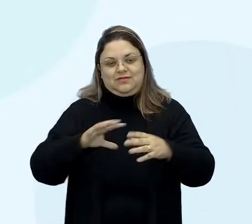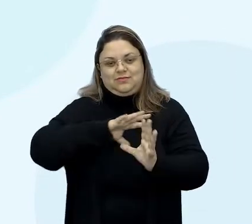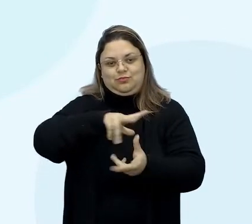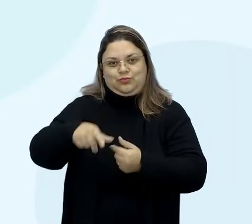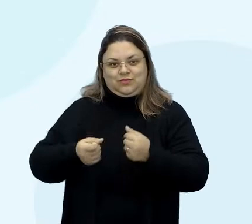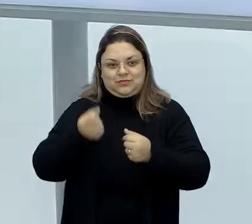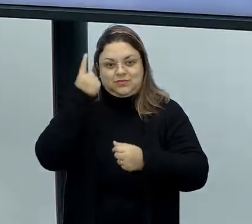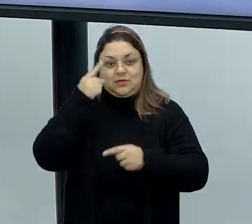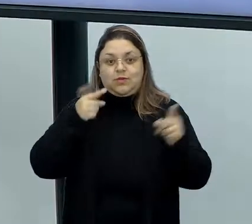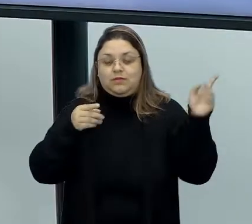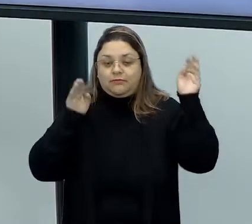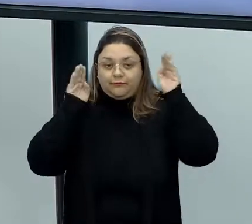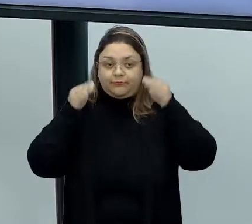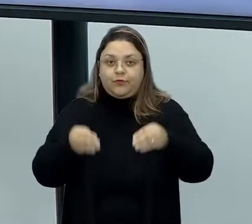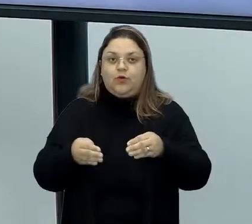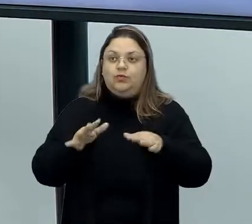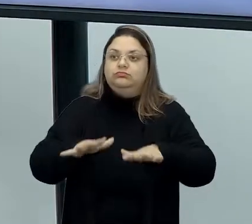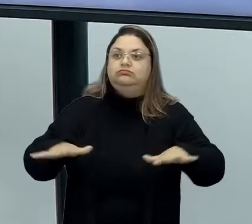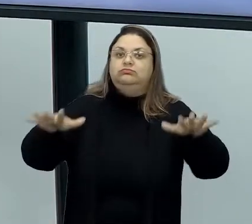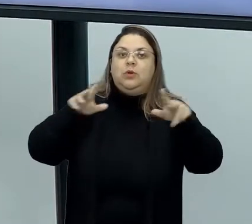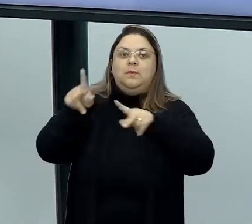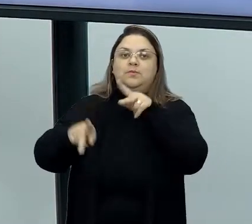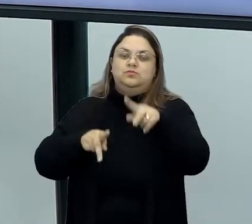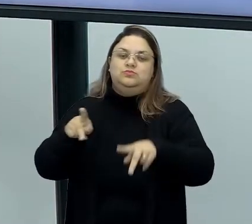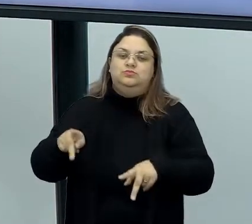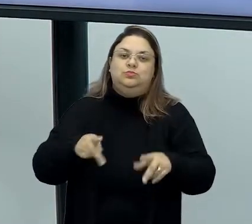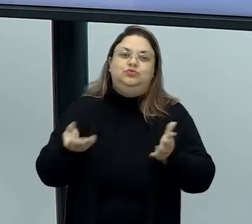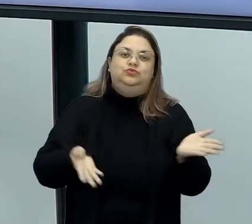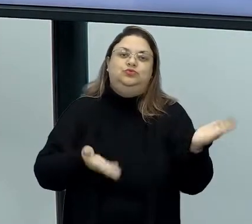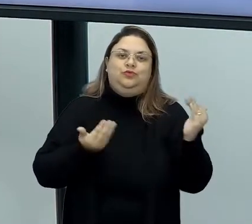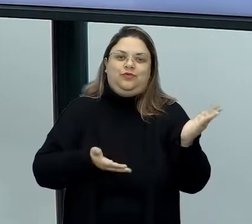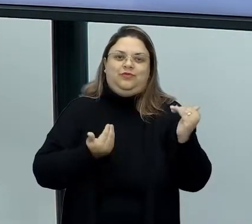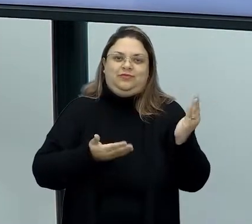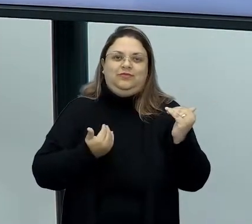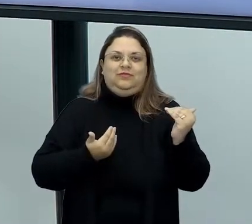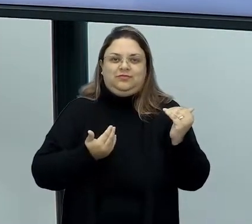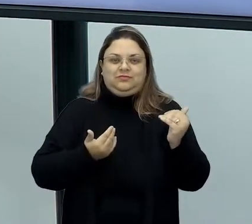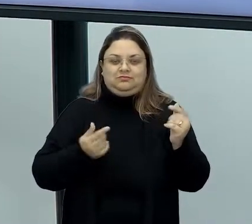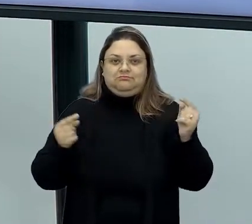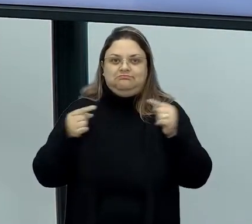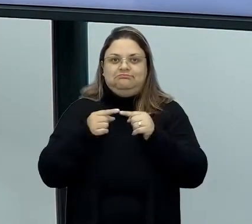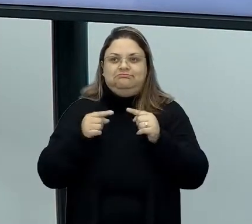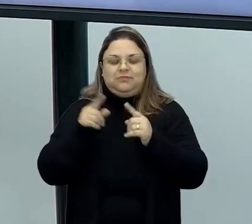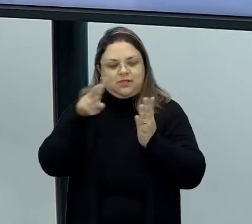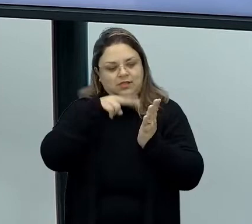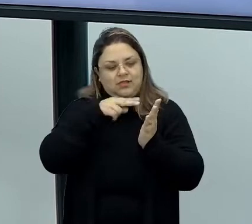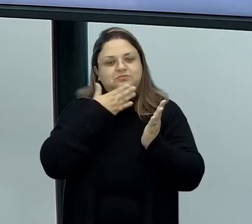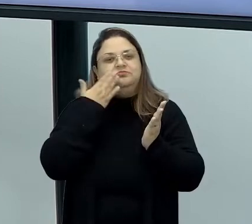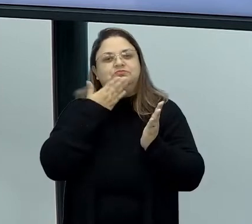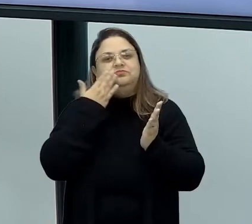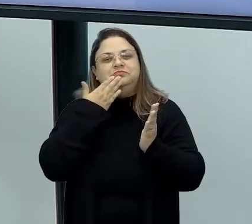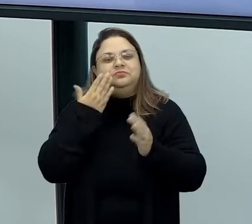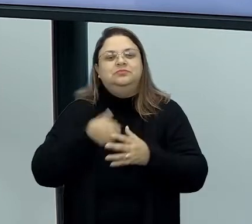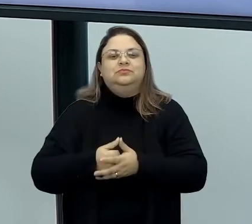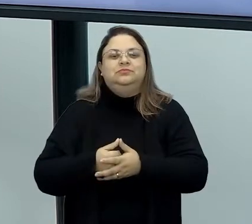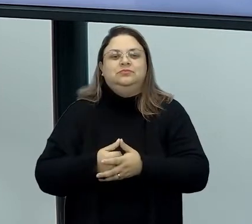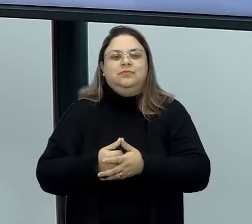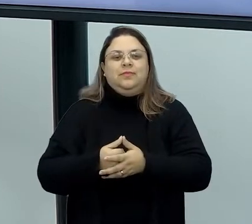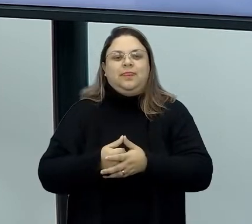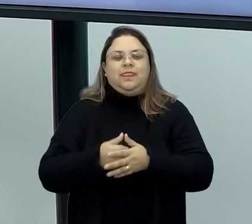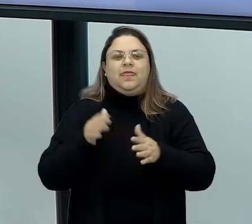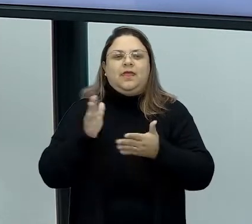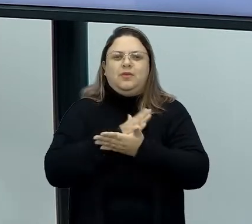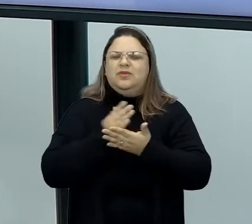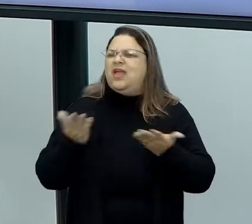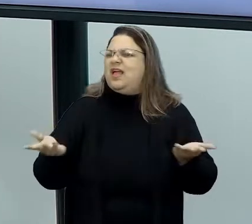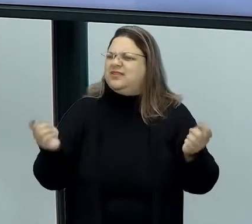mais voltada para o público adolescente. Tá? Então vocês devem ver a publicação. Como que eu sigo? Segue no